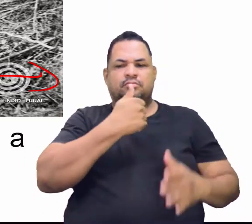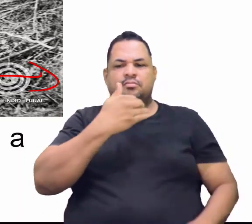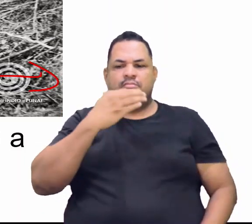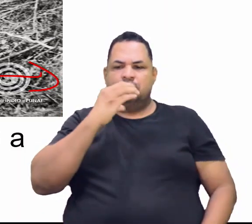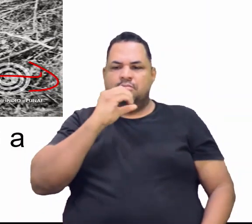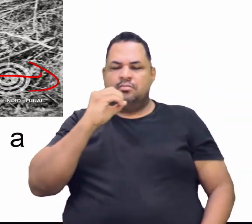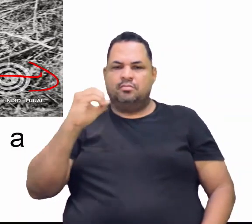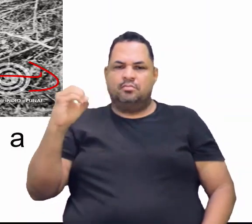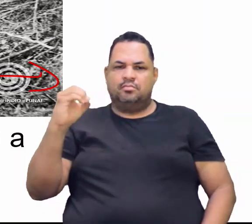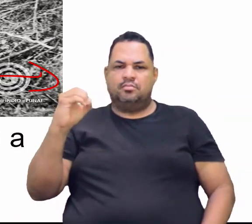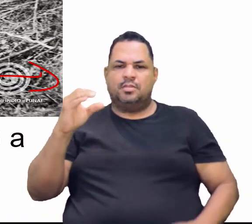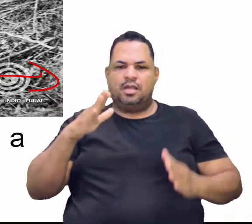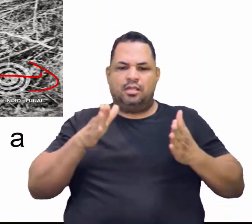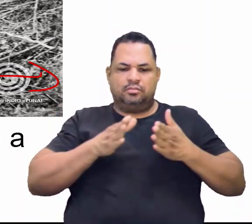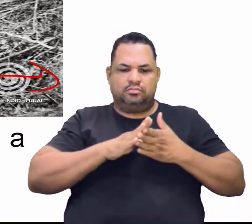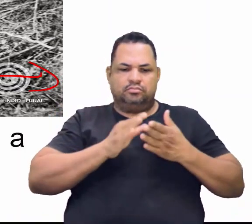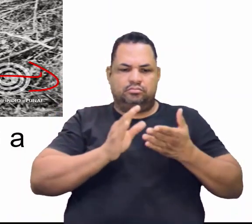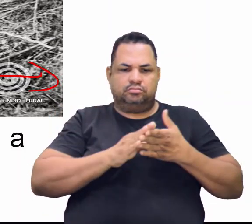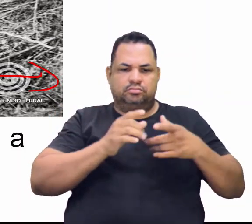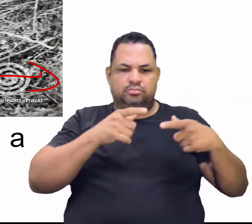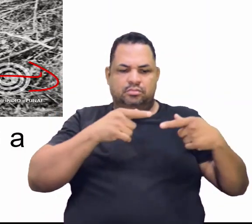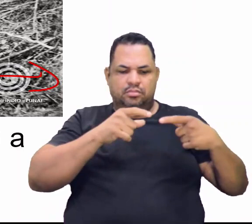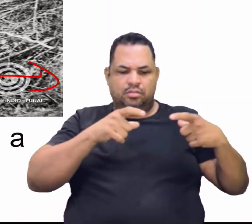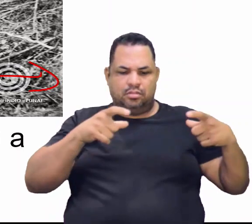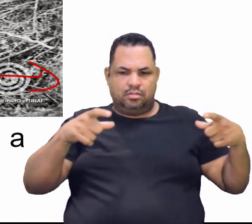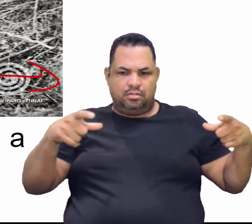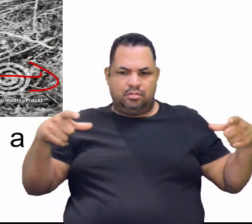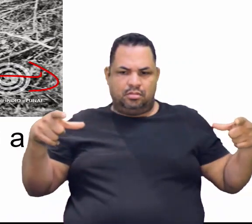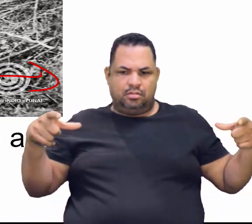metros de largura, tá aí.